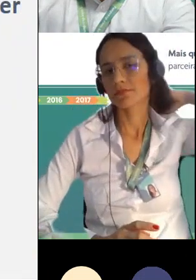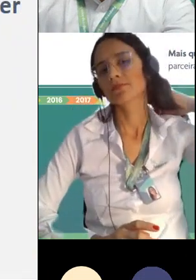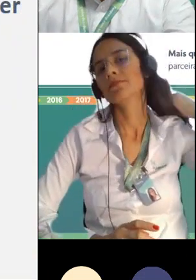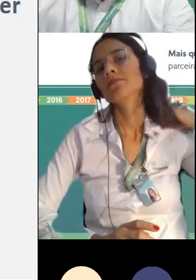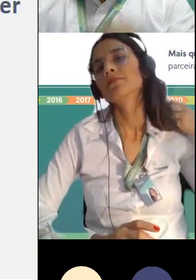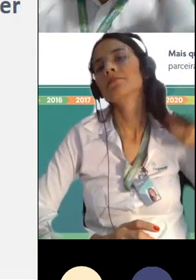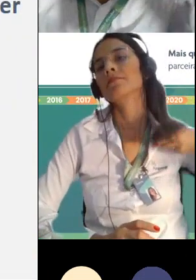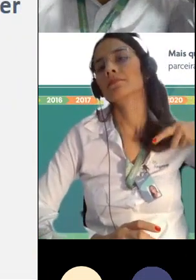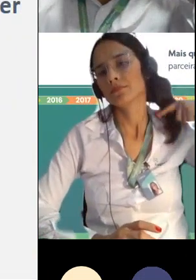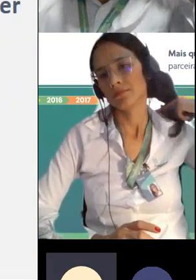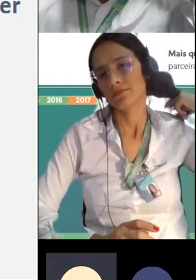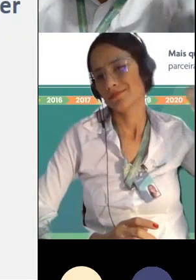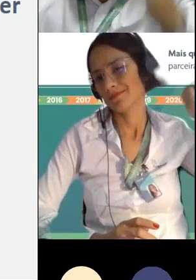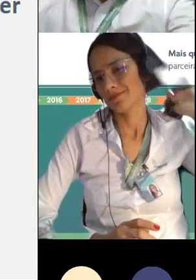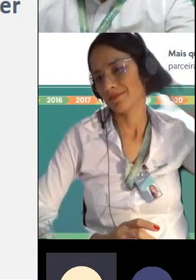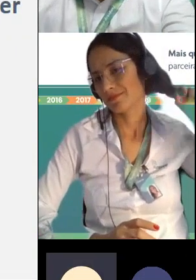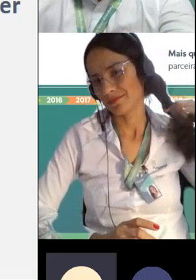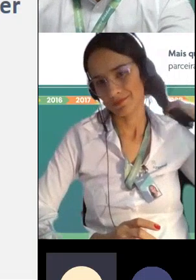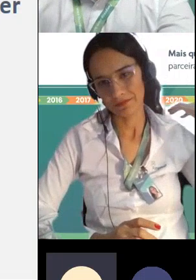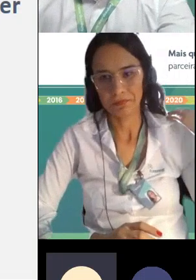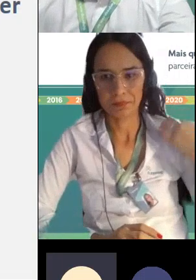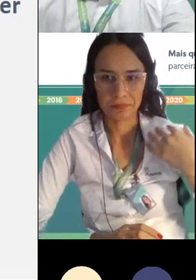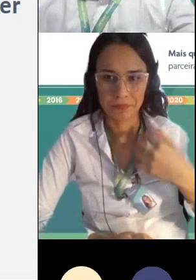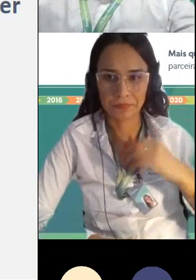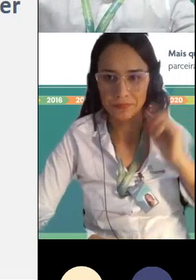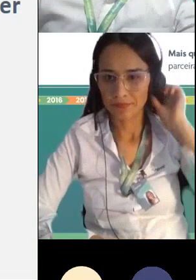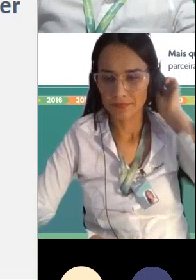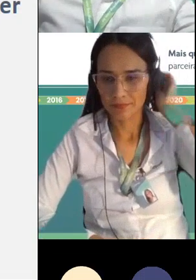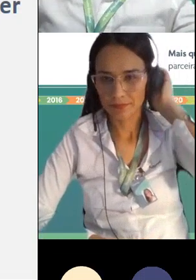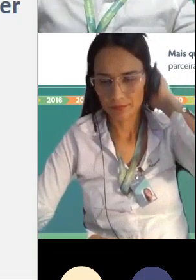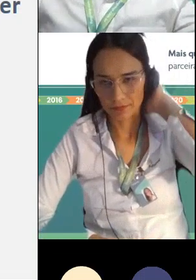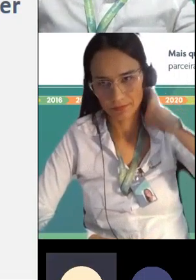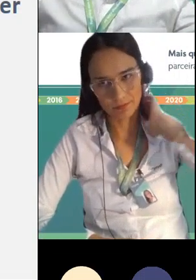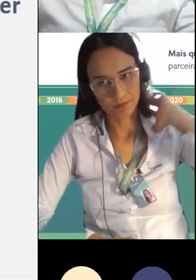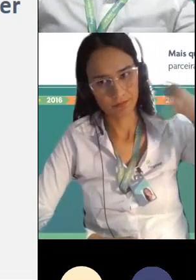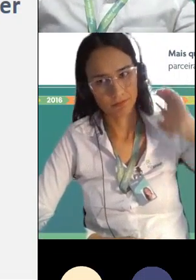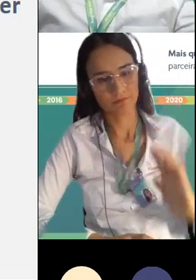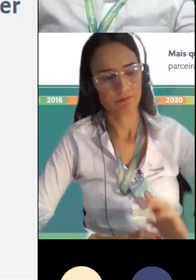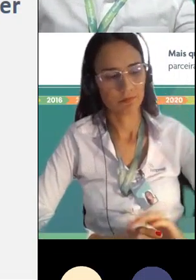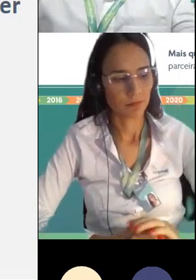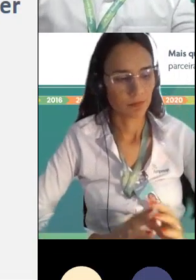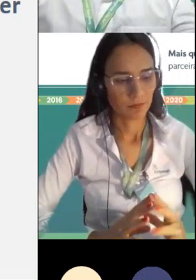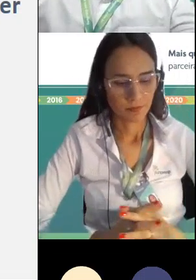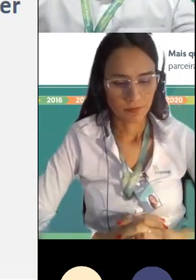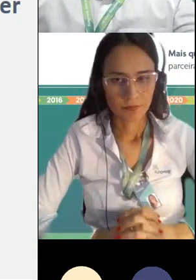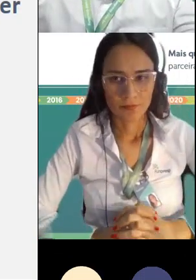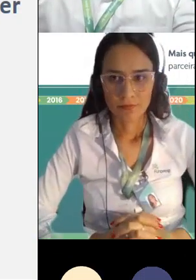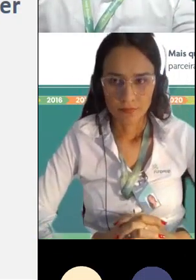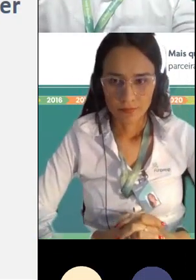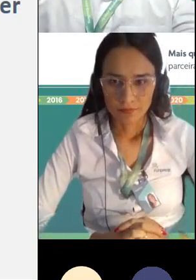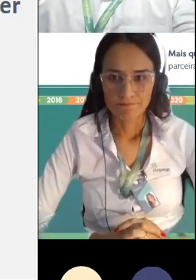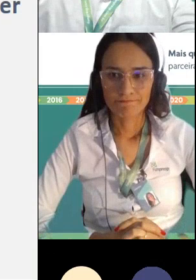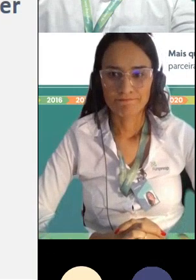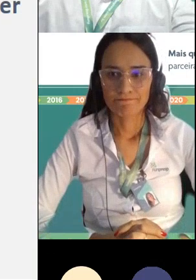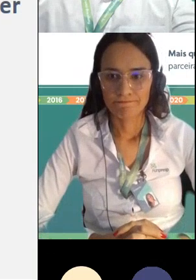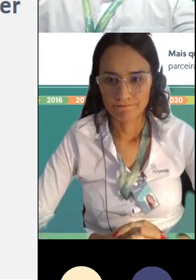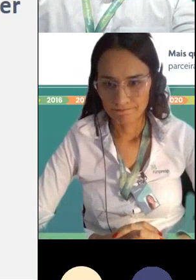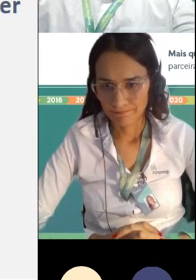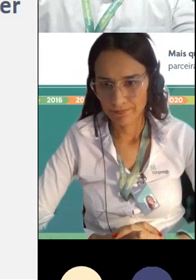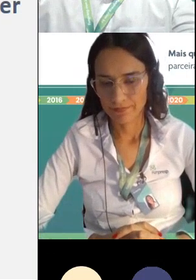incapacidade permanente, que a gente conhece mais como invalidez, né? Bom, também, gente, não existe integralidade